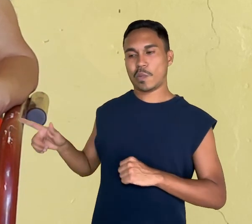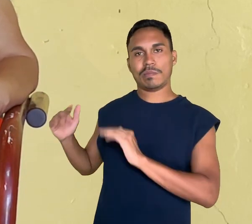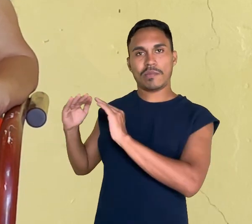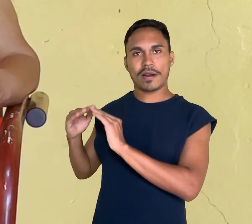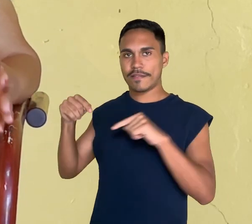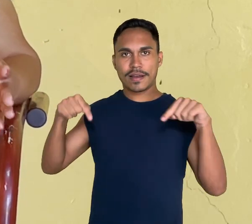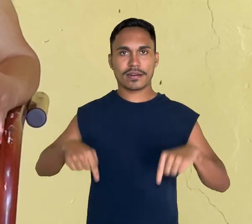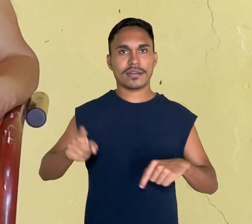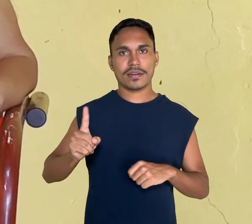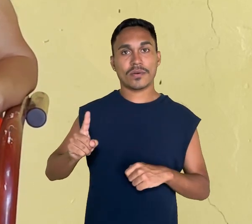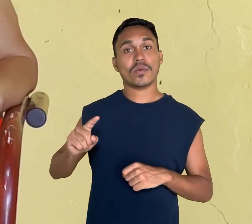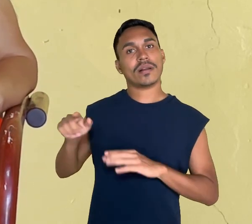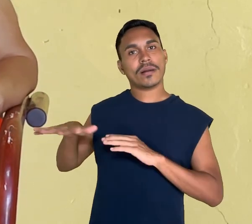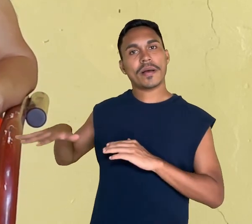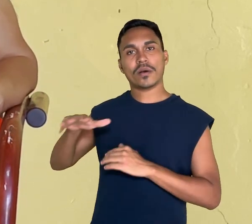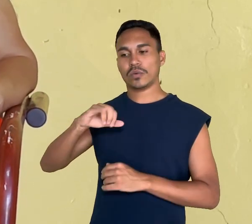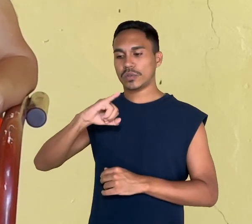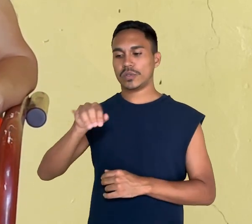aqui. Eu morava lá no bairro João Cabral.